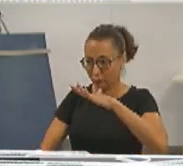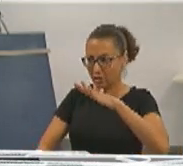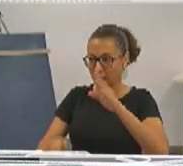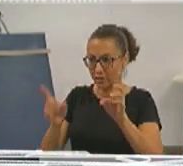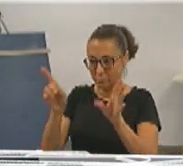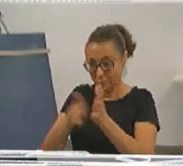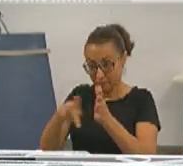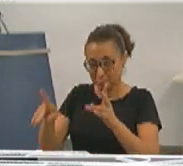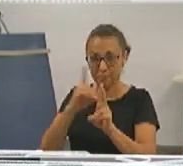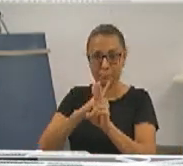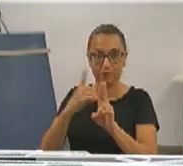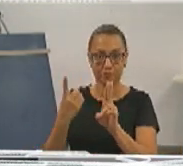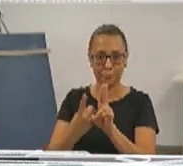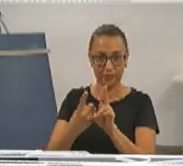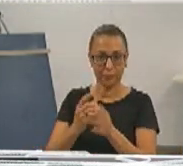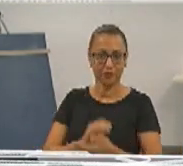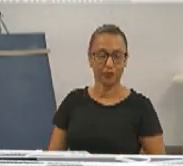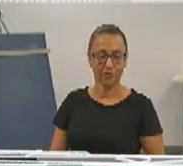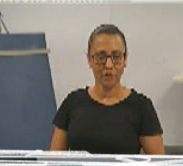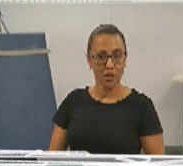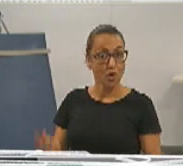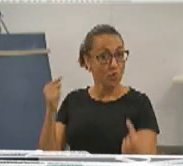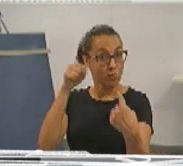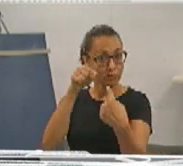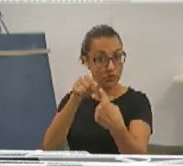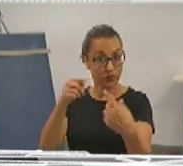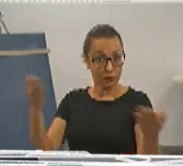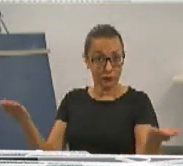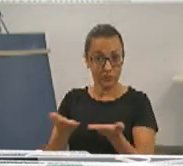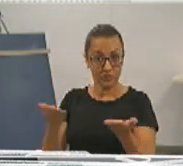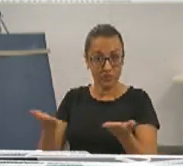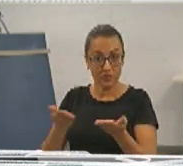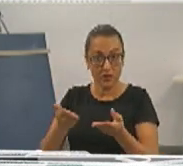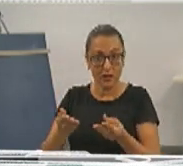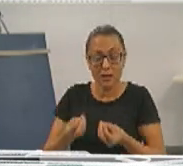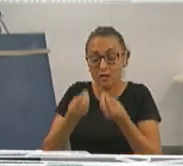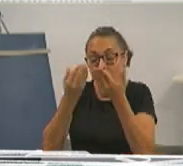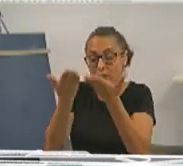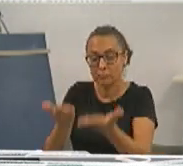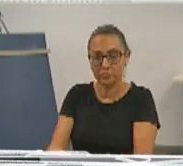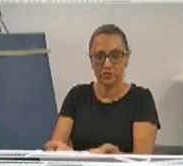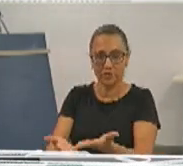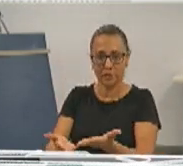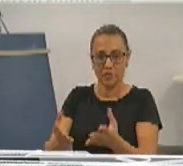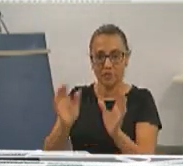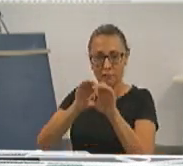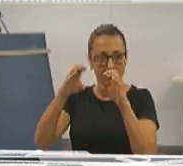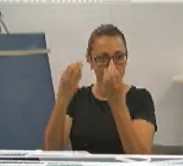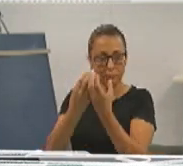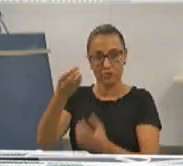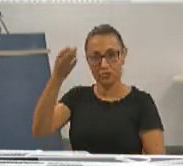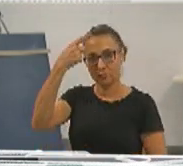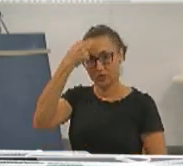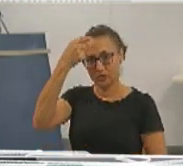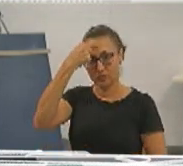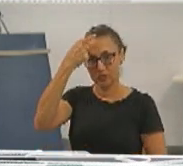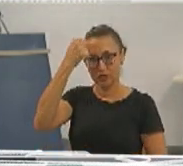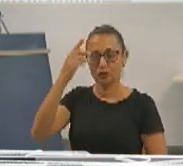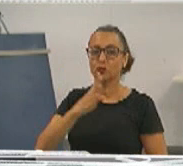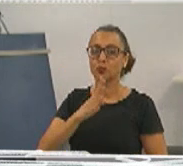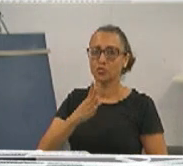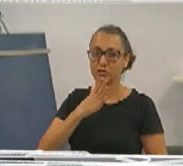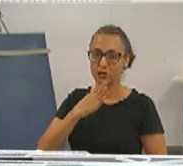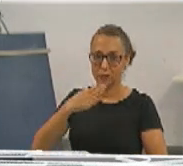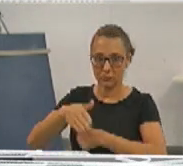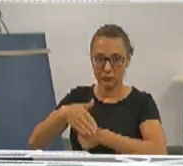O objetivo deste ciclo é proporcionar à comunidade acadêmica o conhecimento das propostas das três